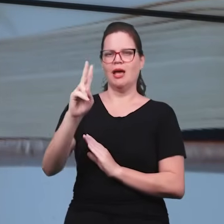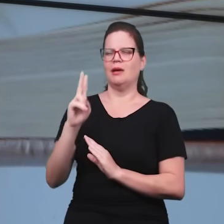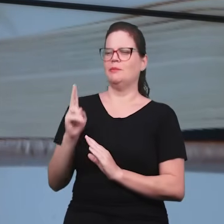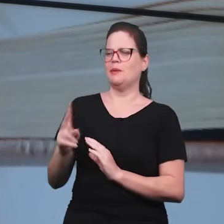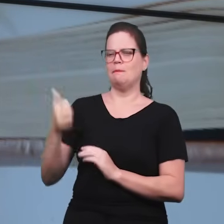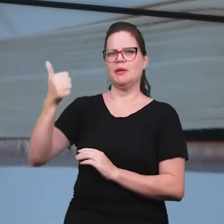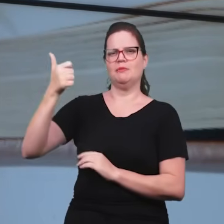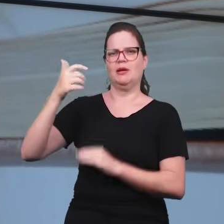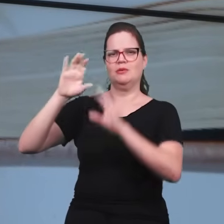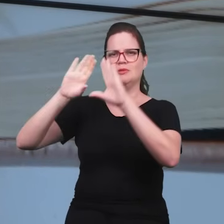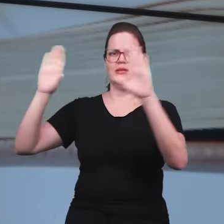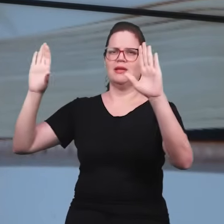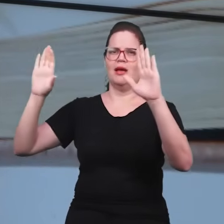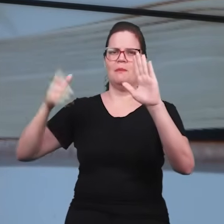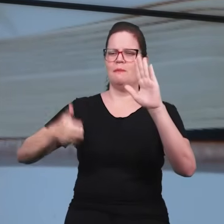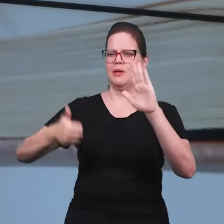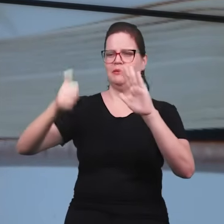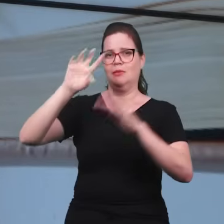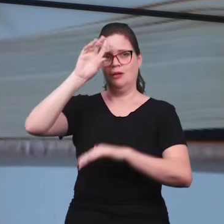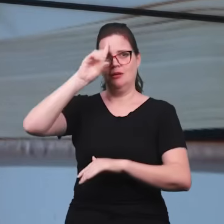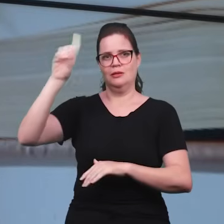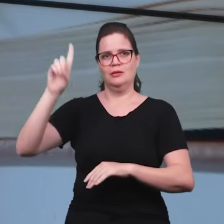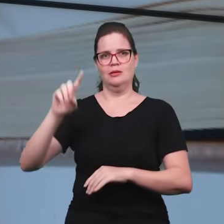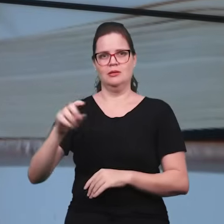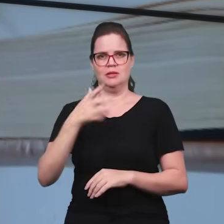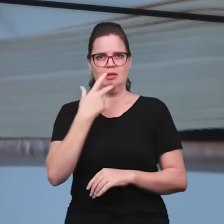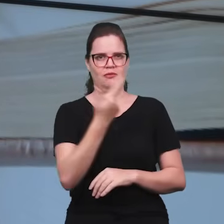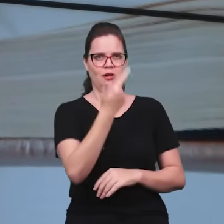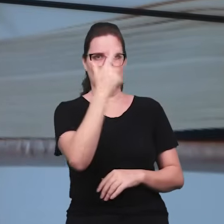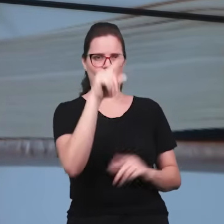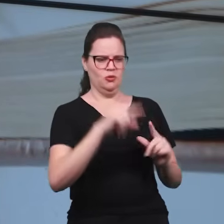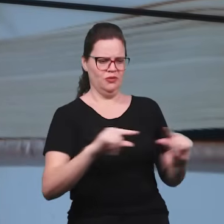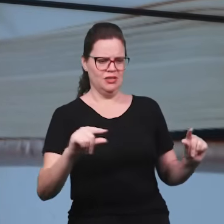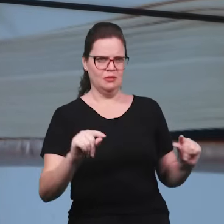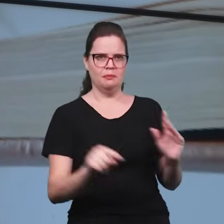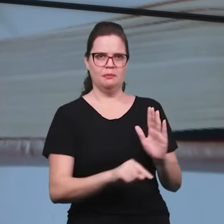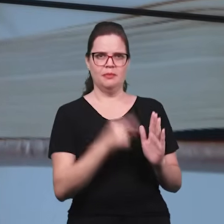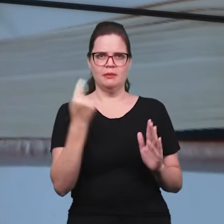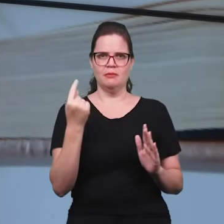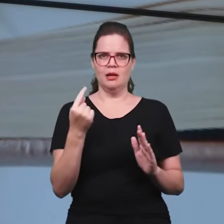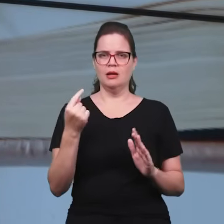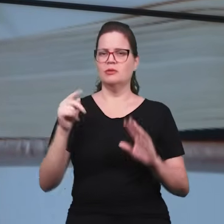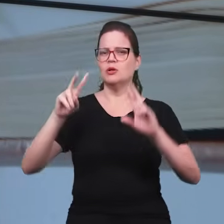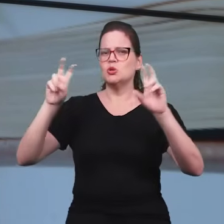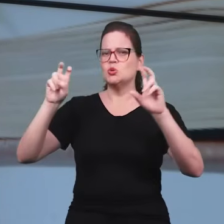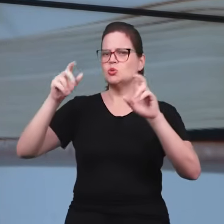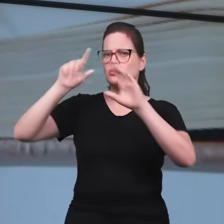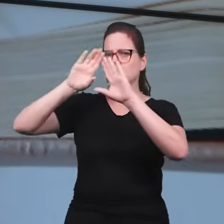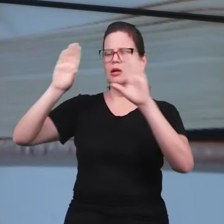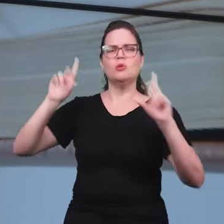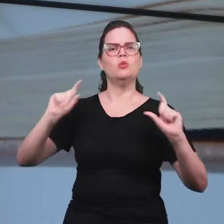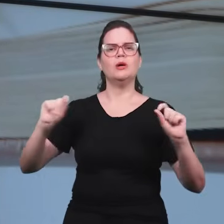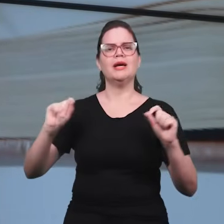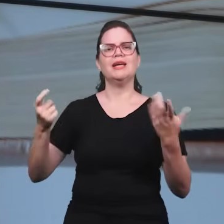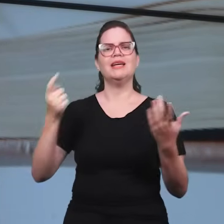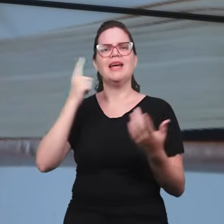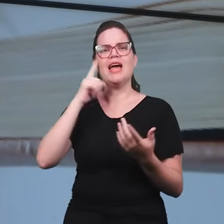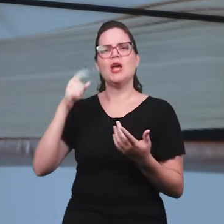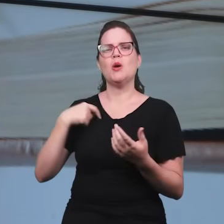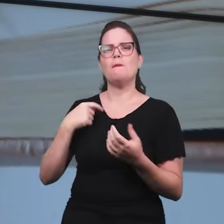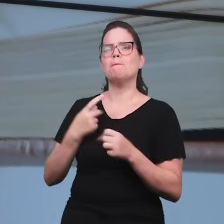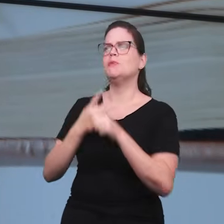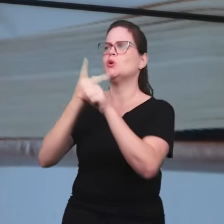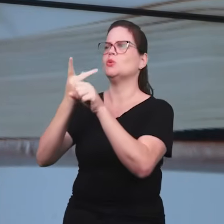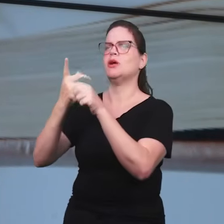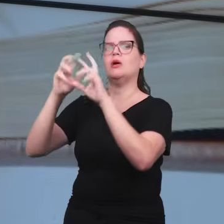E você, mas você está falando a respeito de outro versículo, buscar primeiro o reino de Deus. O que seria buscar o reino de Deus? Não é